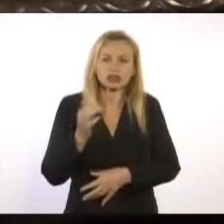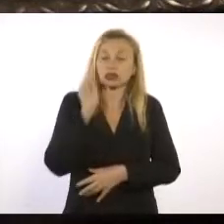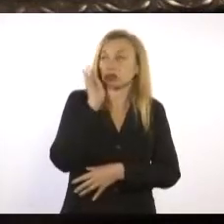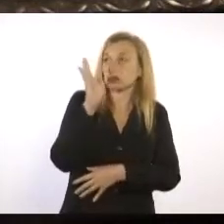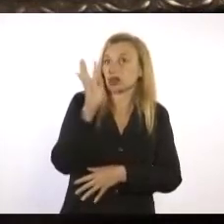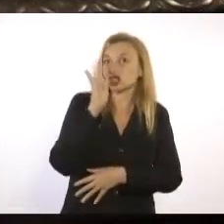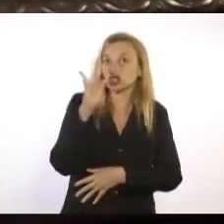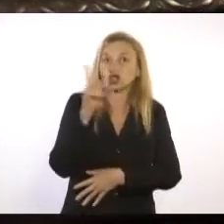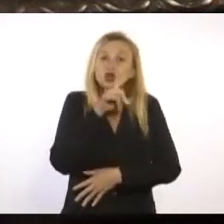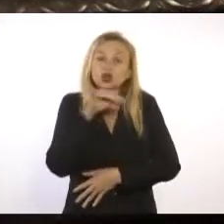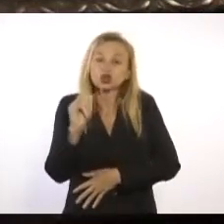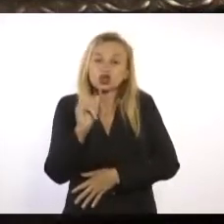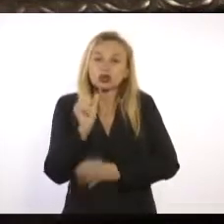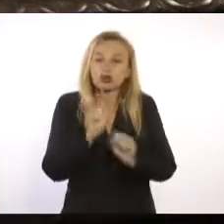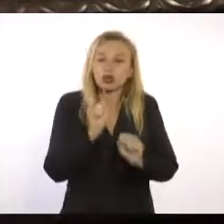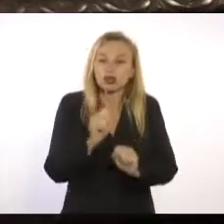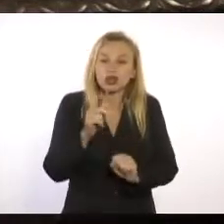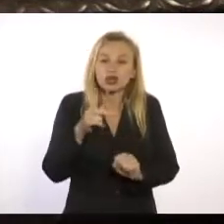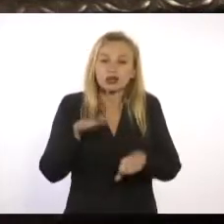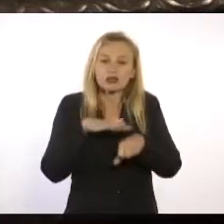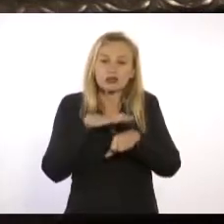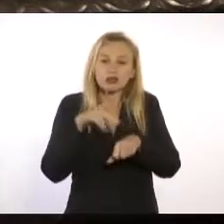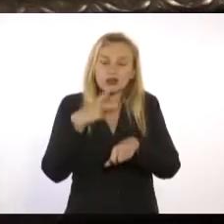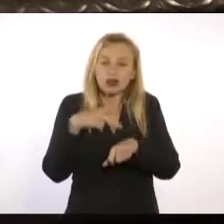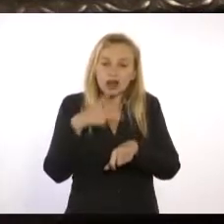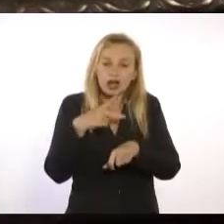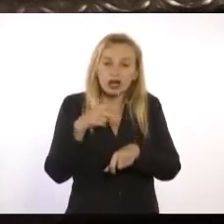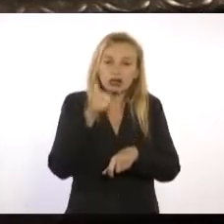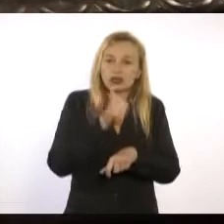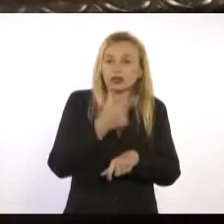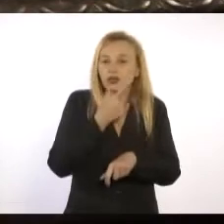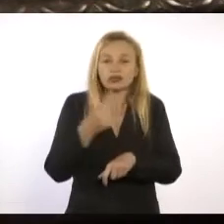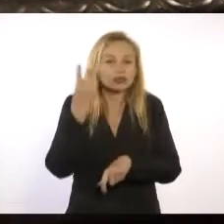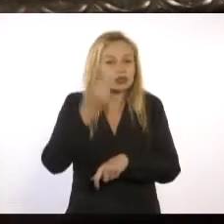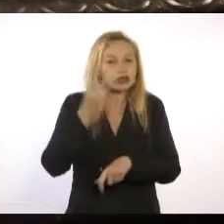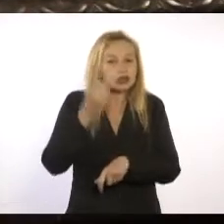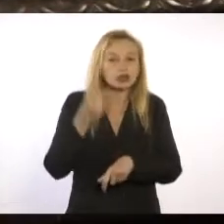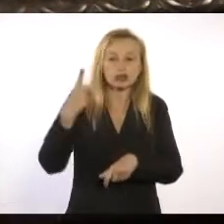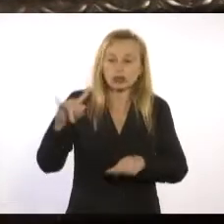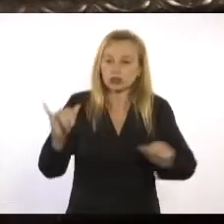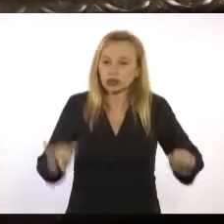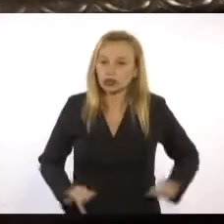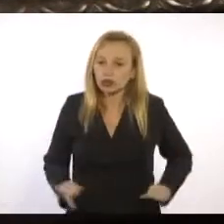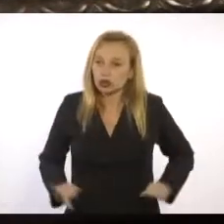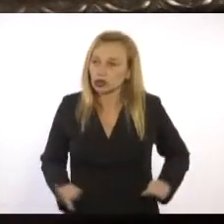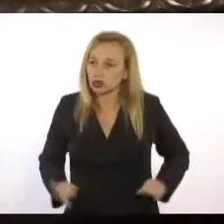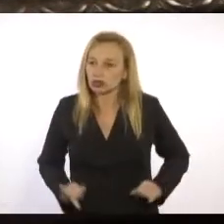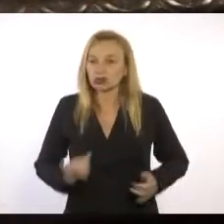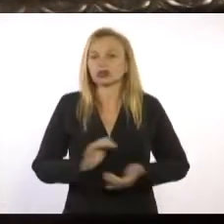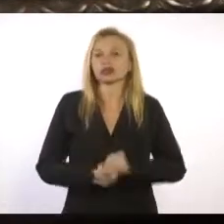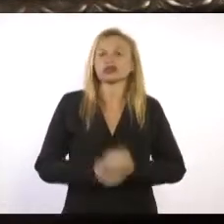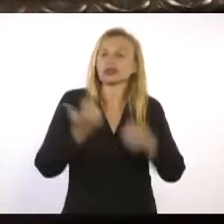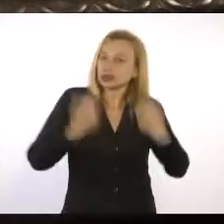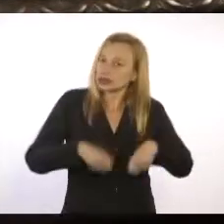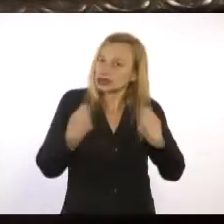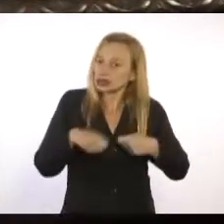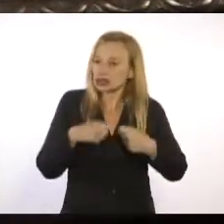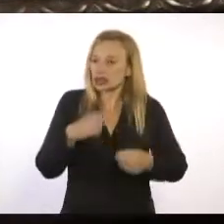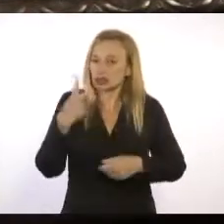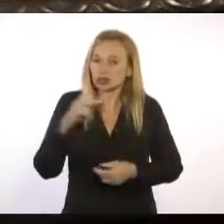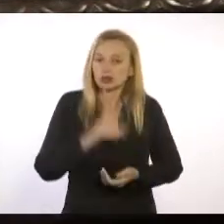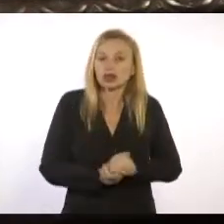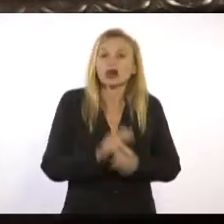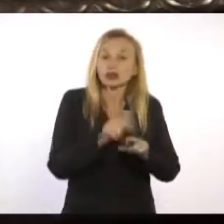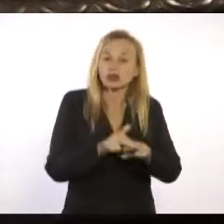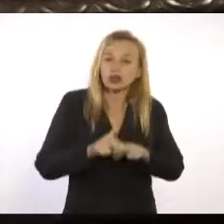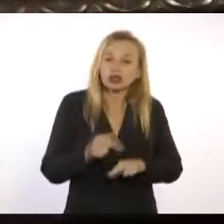imagina um dia poder falar com um deputado ou uma deputada sobre as suas dores, sobre as suas necessidades. É